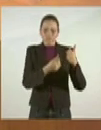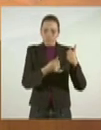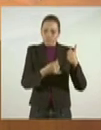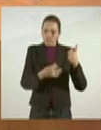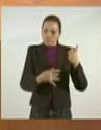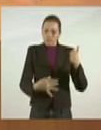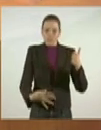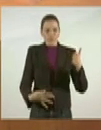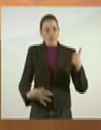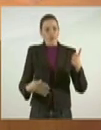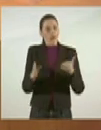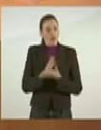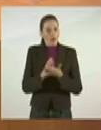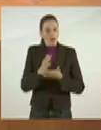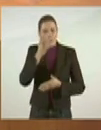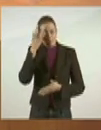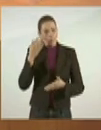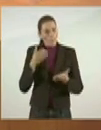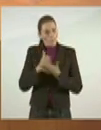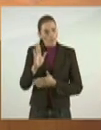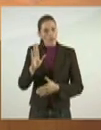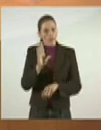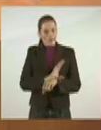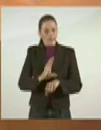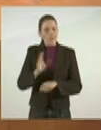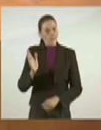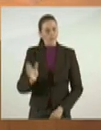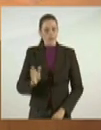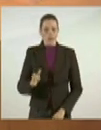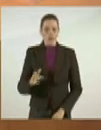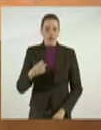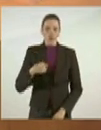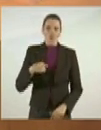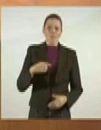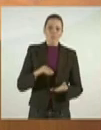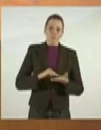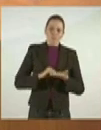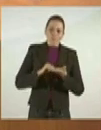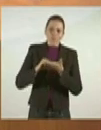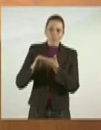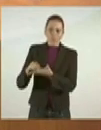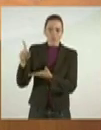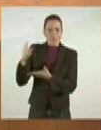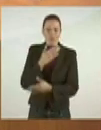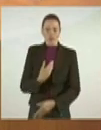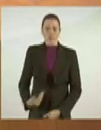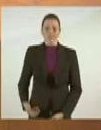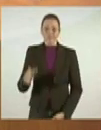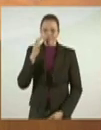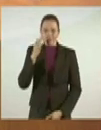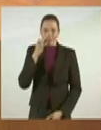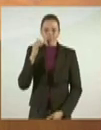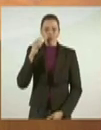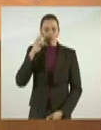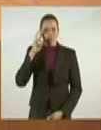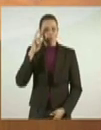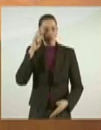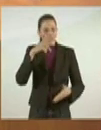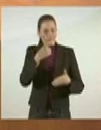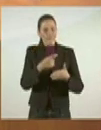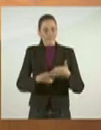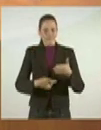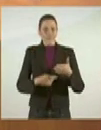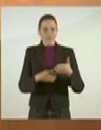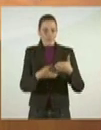seja apreciado encaminhado a verador Flávio Dino no sentido de reavaliar a situação dos excedentes para o concurso de professores sobre